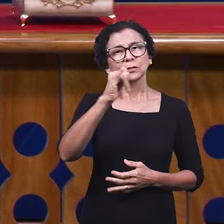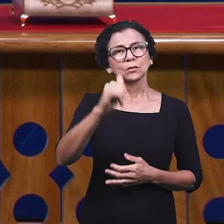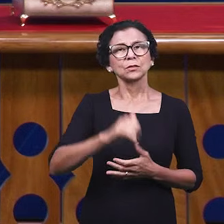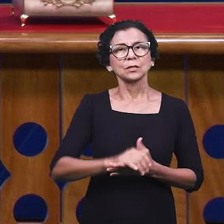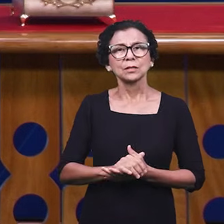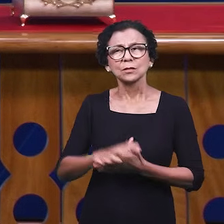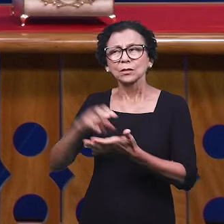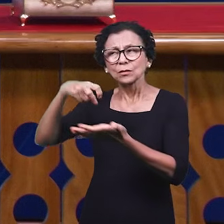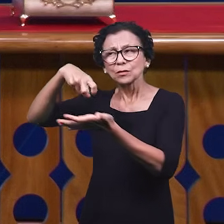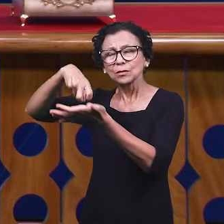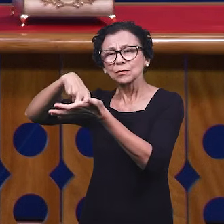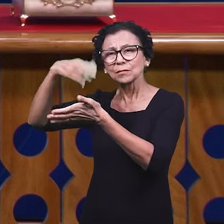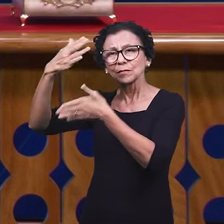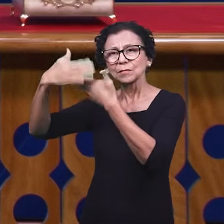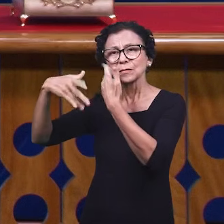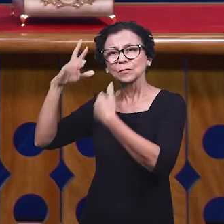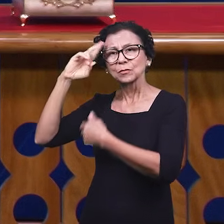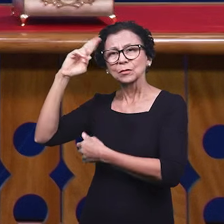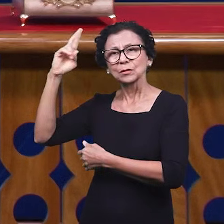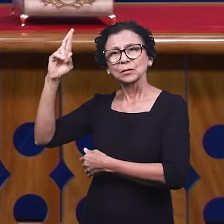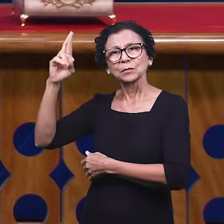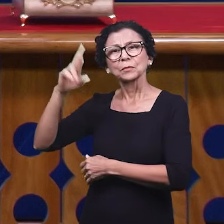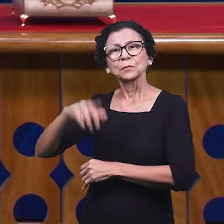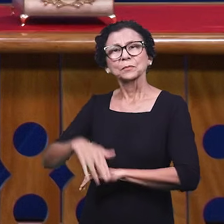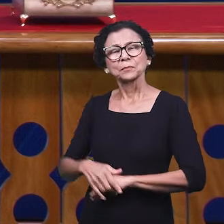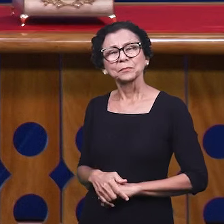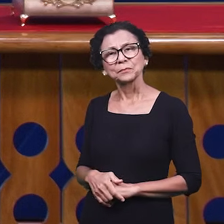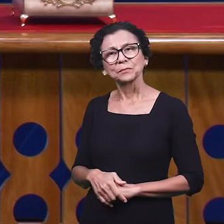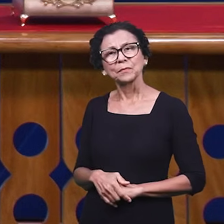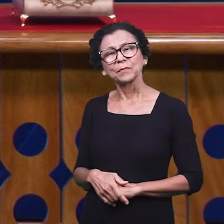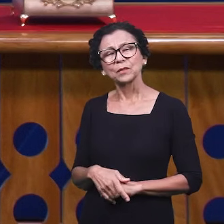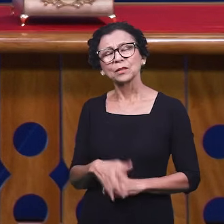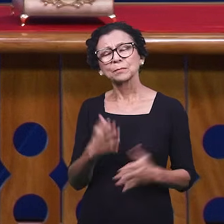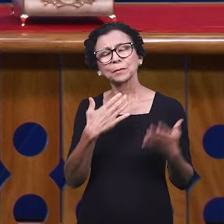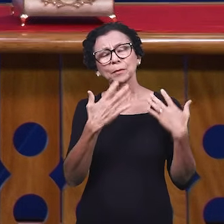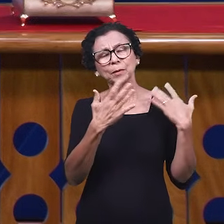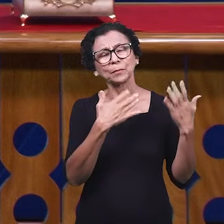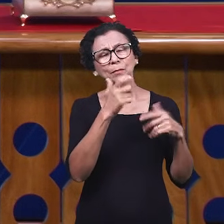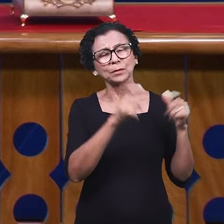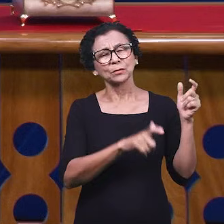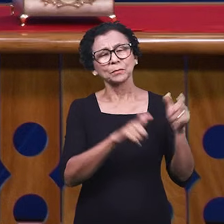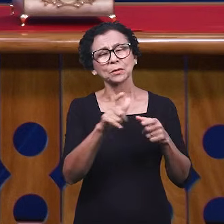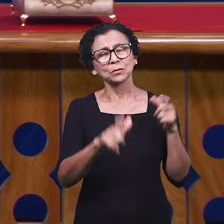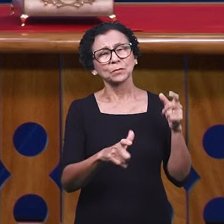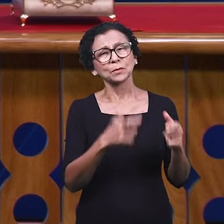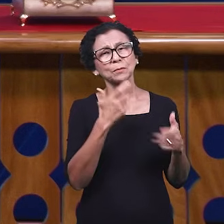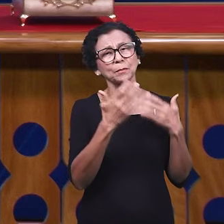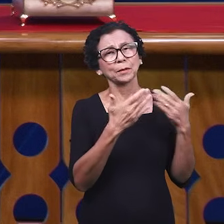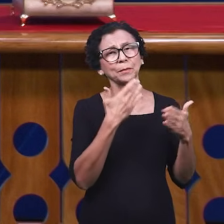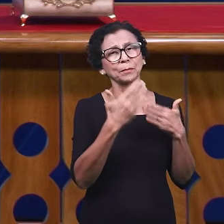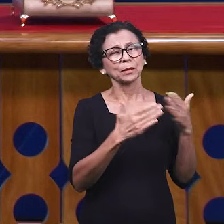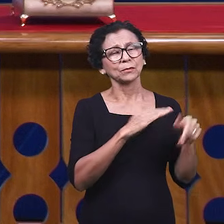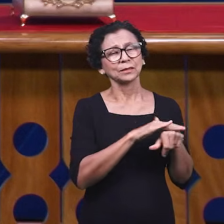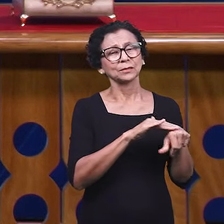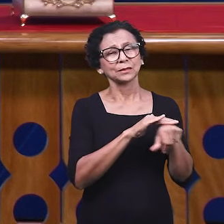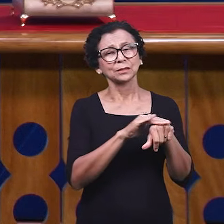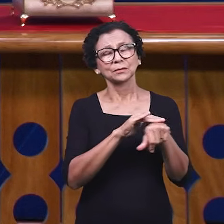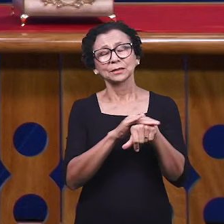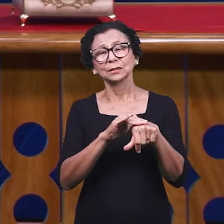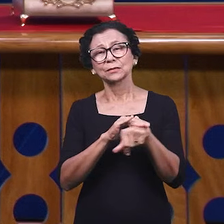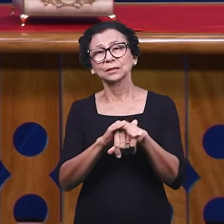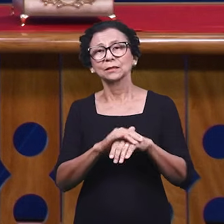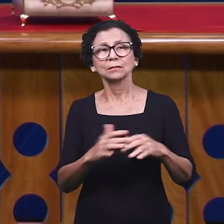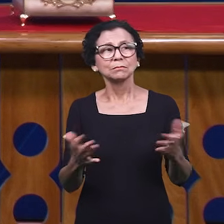entra, dobre o seu joelho diante do Senhor. Nós falamos com tanta gente, não tem problema, mas fala com Deus, sabe por quê? O rei